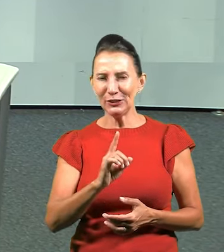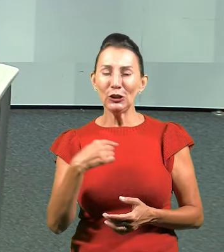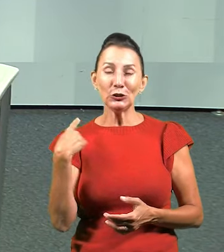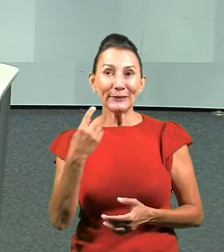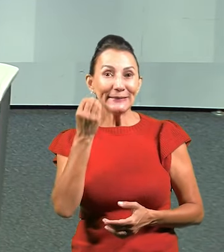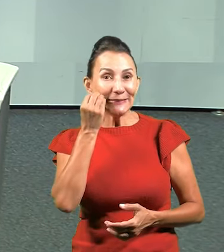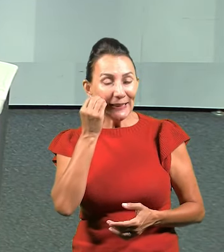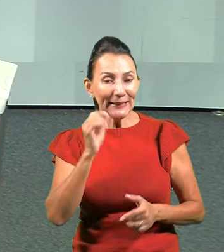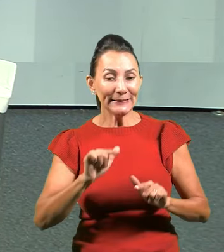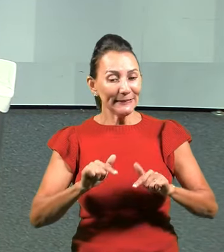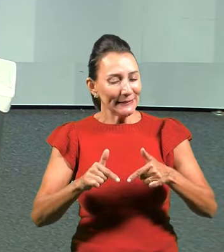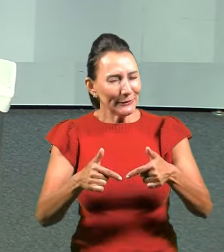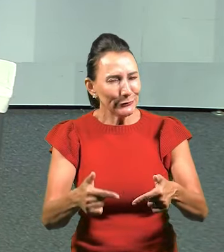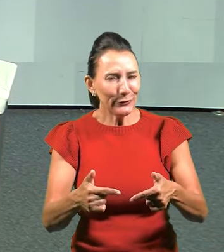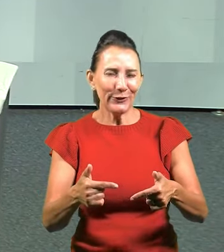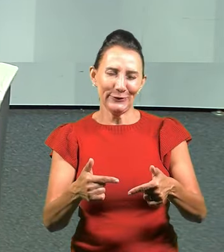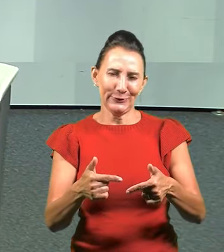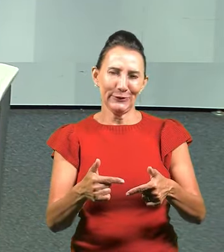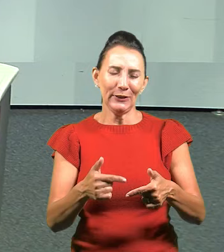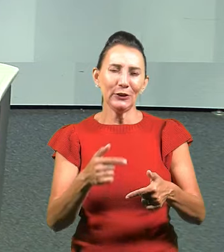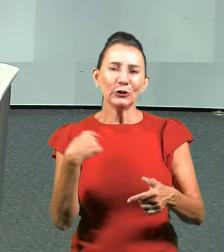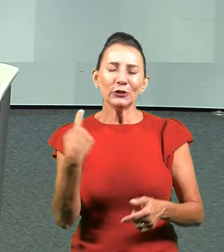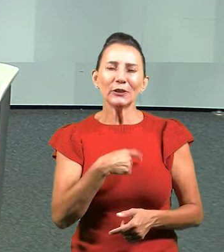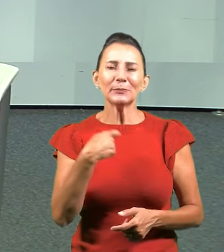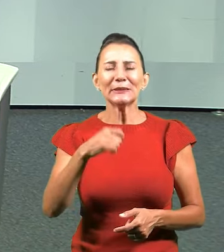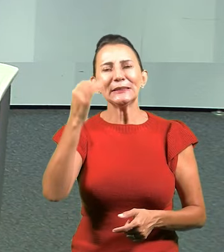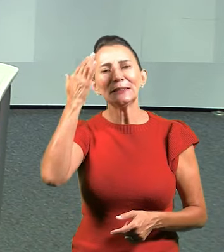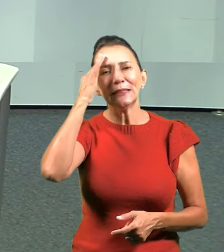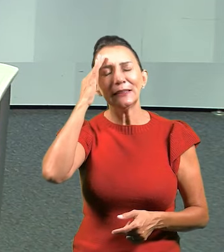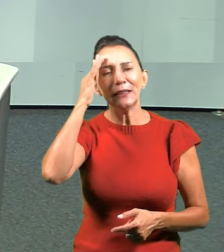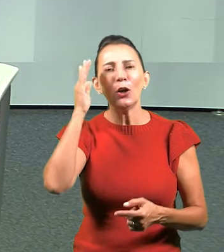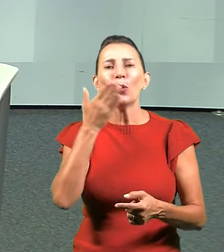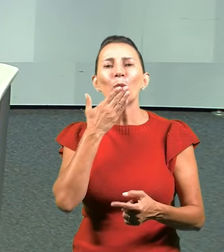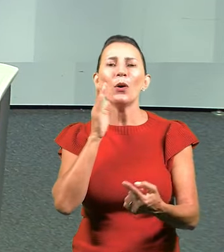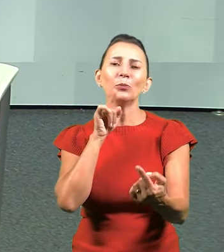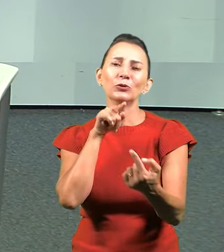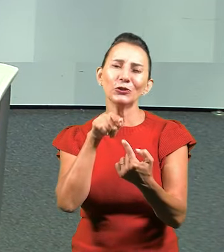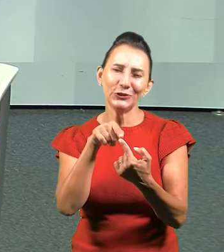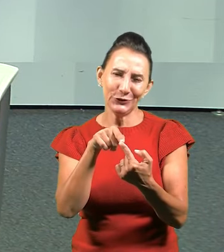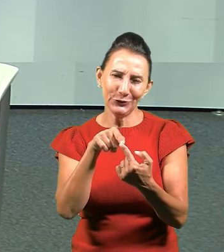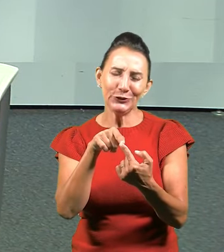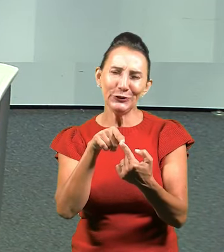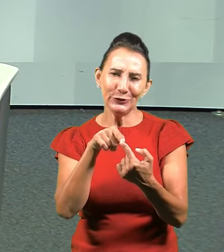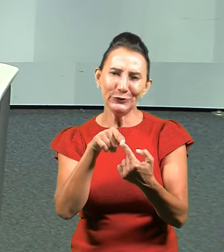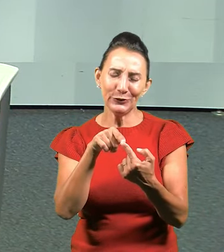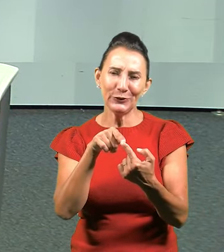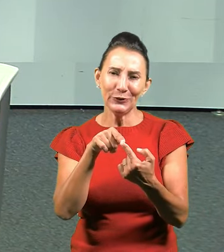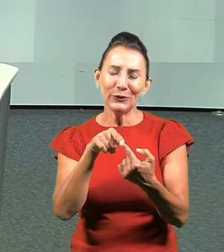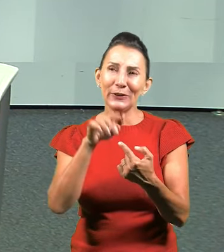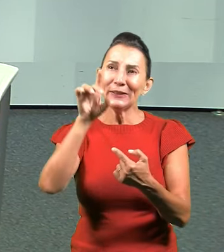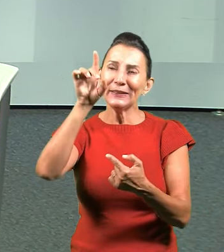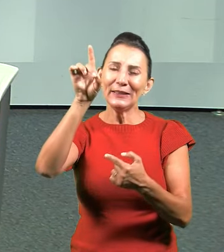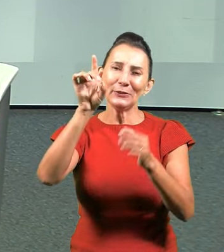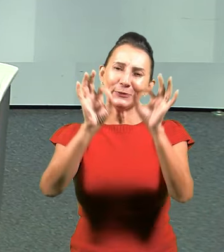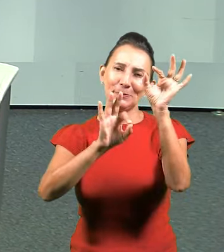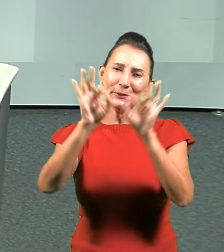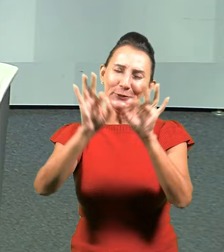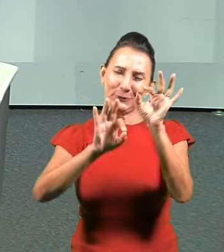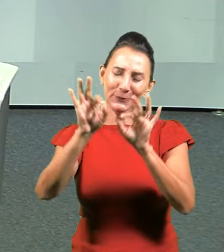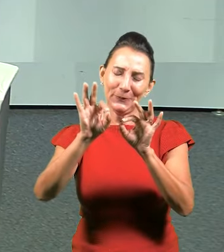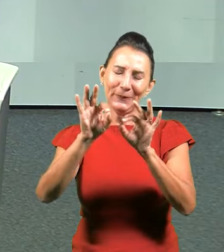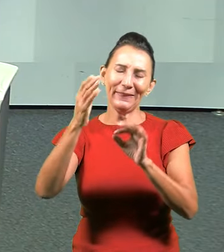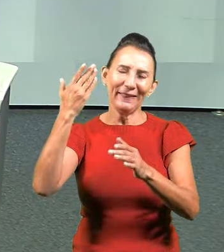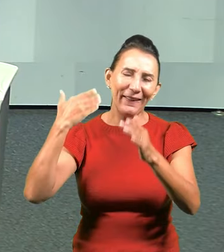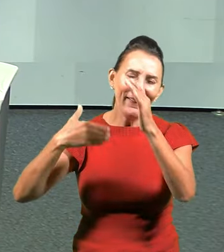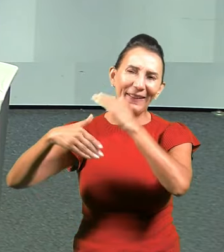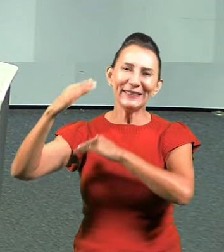procura acertar, a gente precisa entender qual que é o propósito original, qual que é o nosso propósito, aquele que Deus nos chamou,